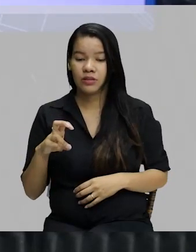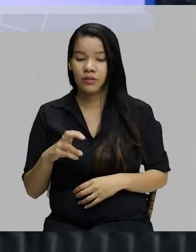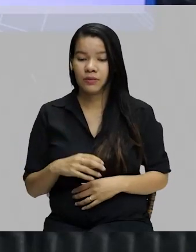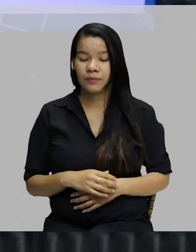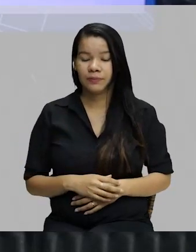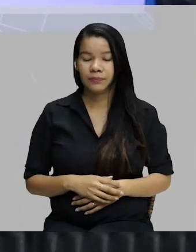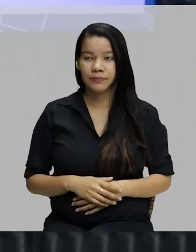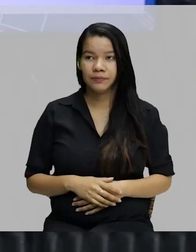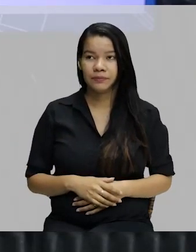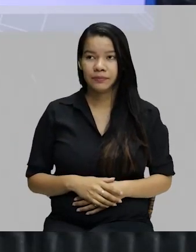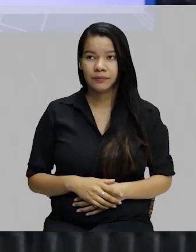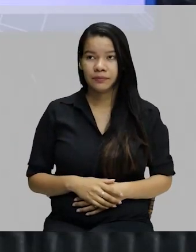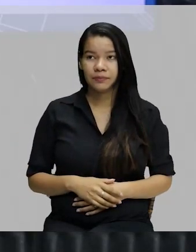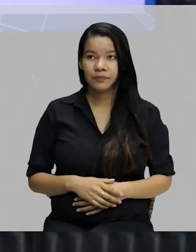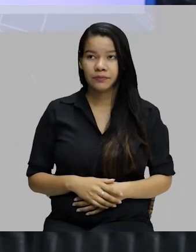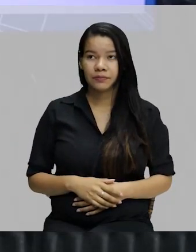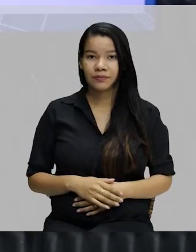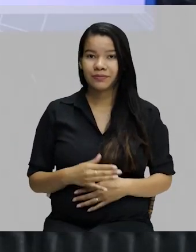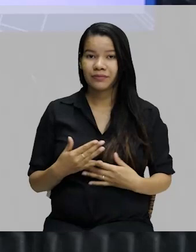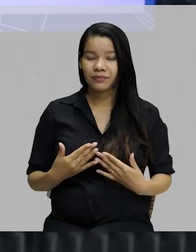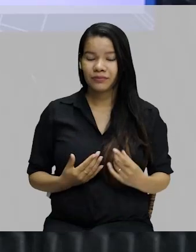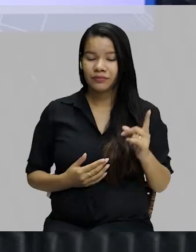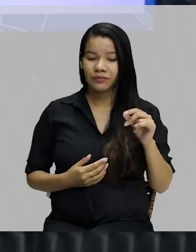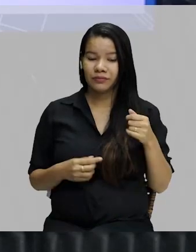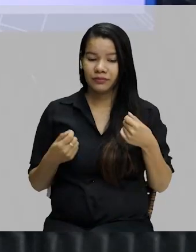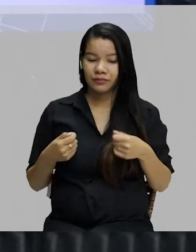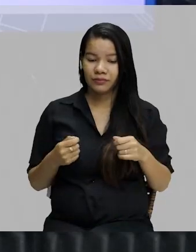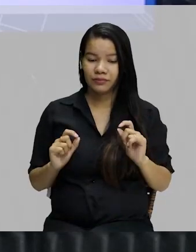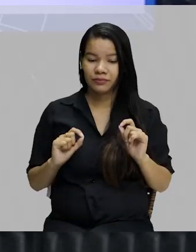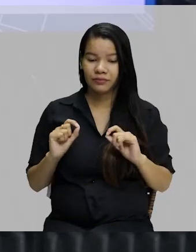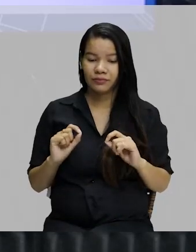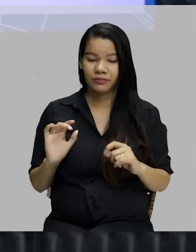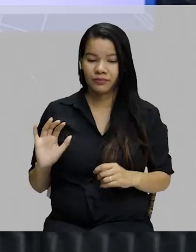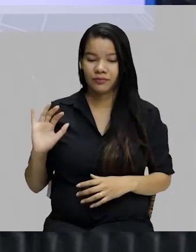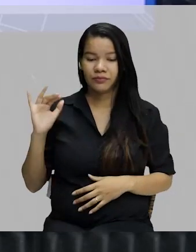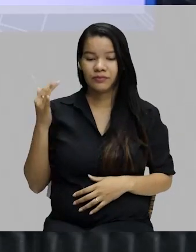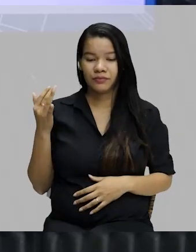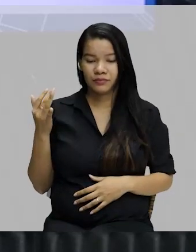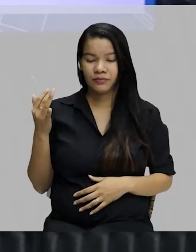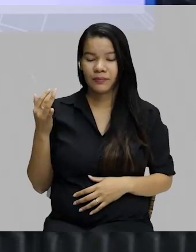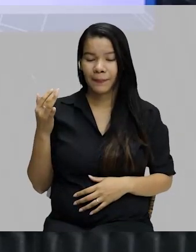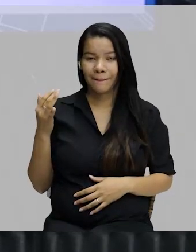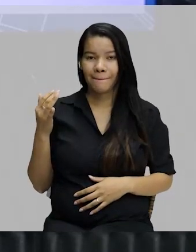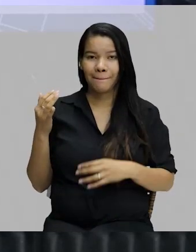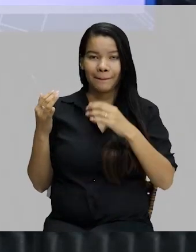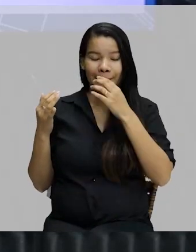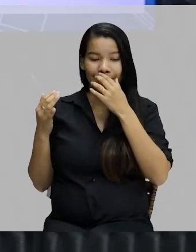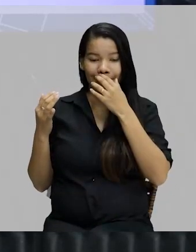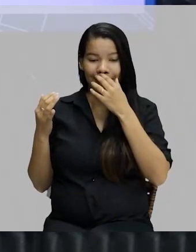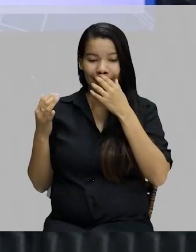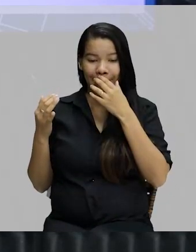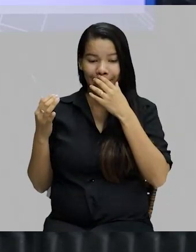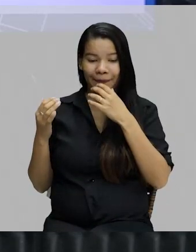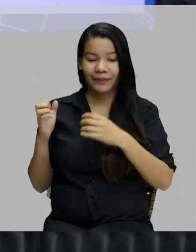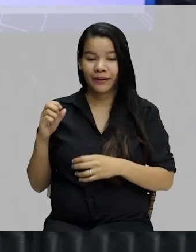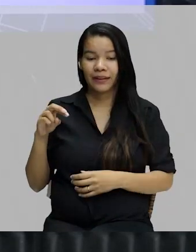os reatores nucleares. Então é preciso que aconteça um enriquecimento, que a gente possa